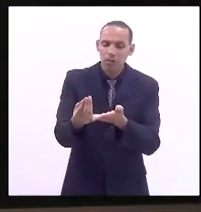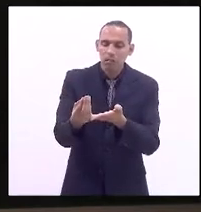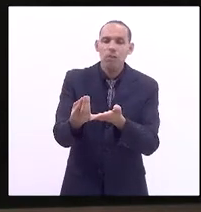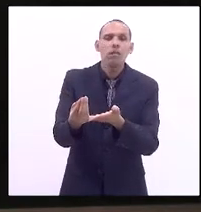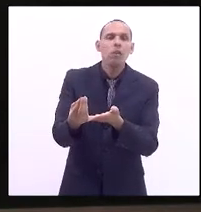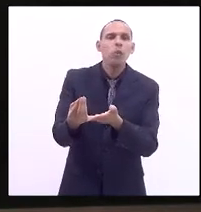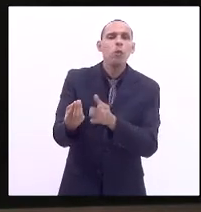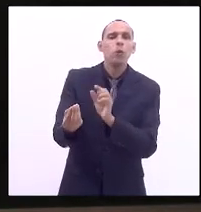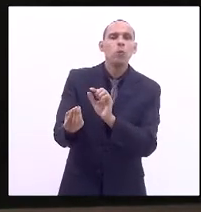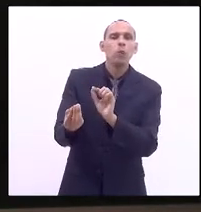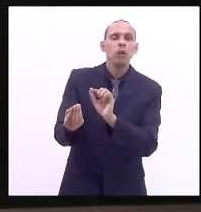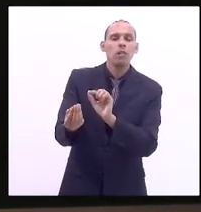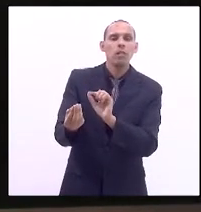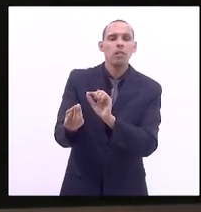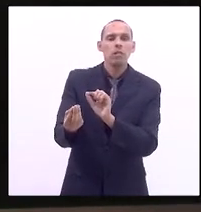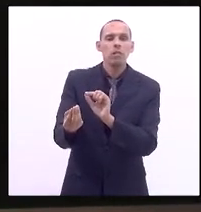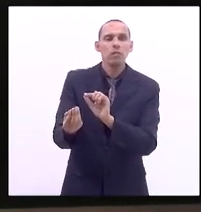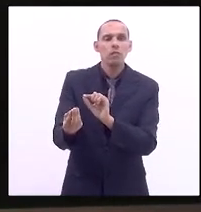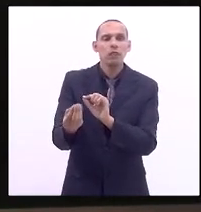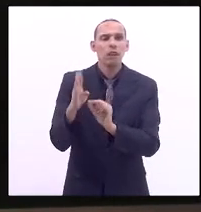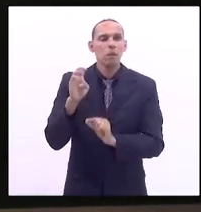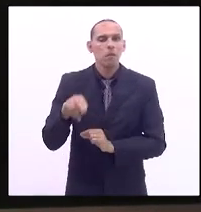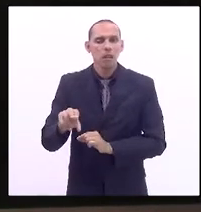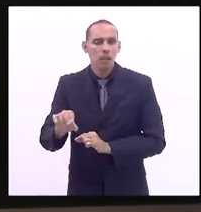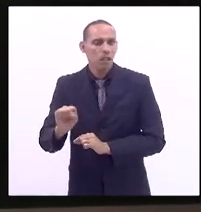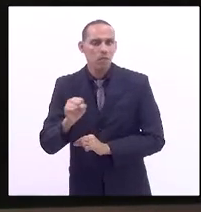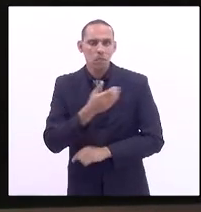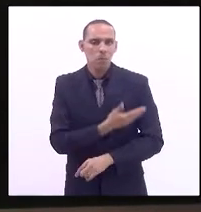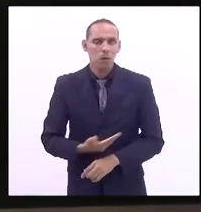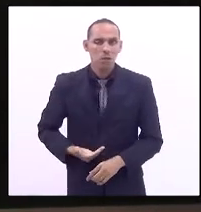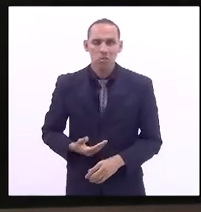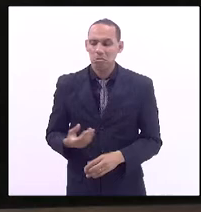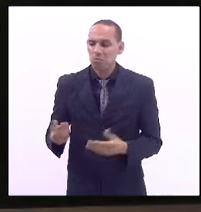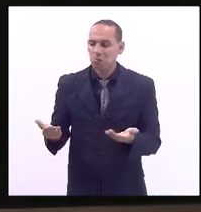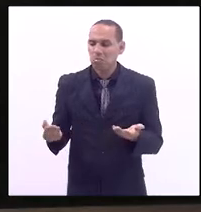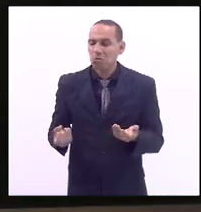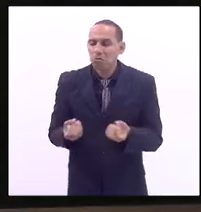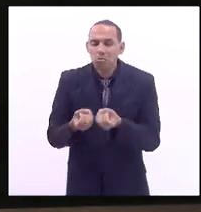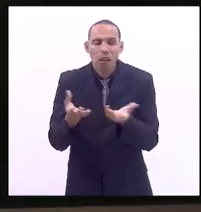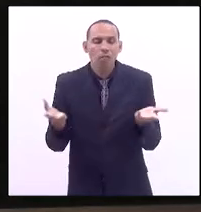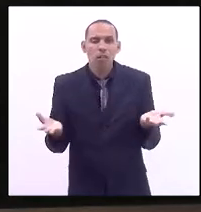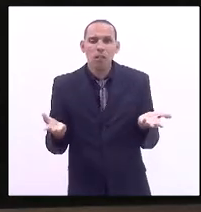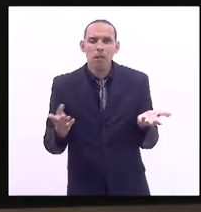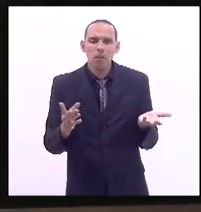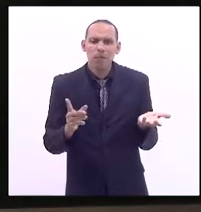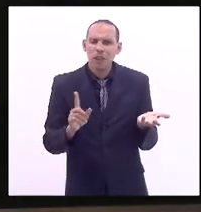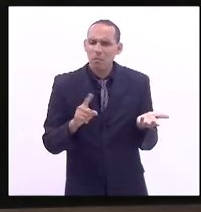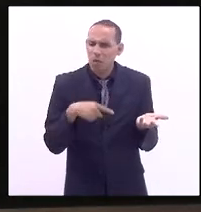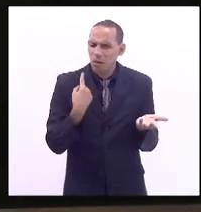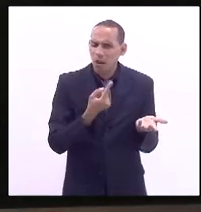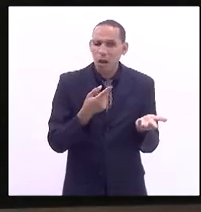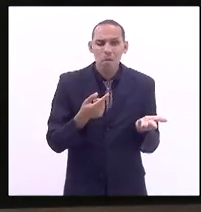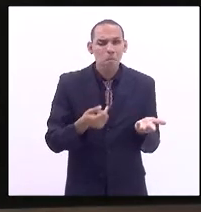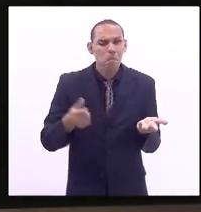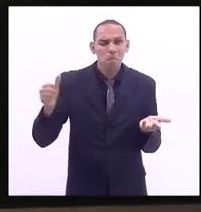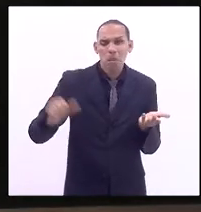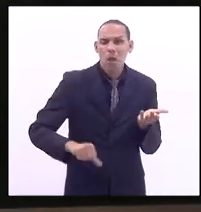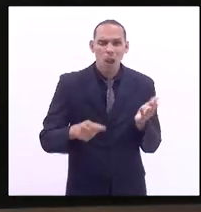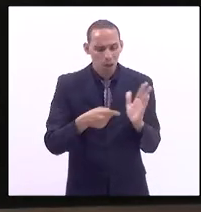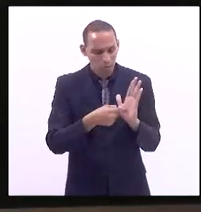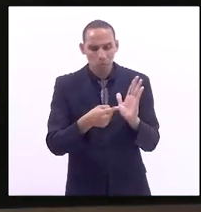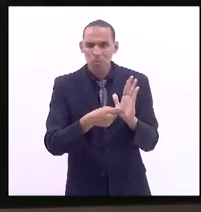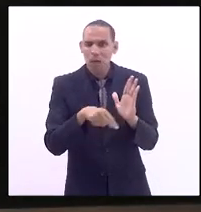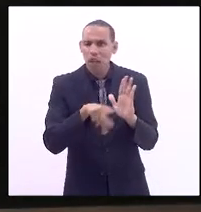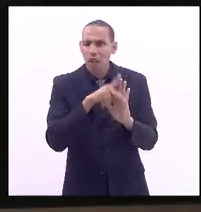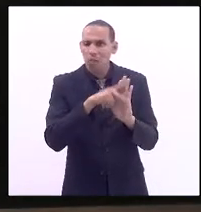um dos nossos bens públicos né para nós um dos pontos mais dramáticos desse projeto de lei